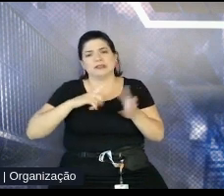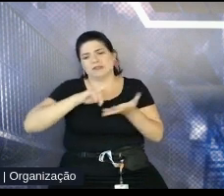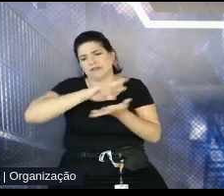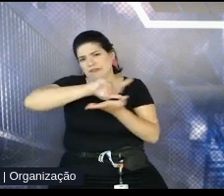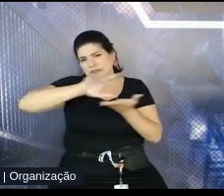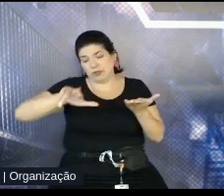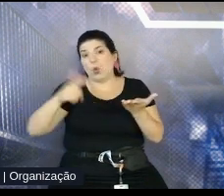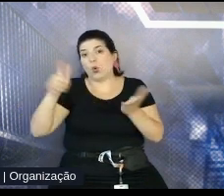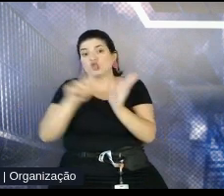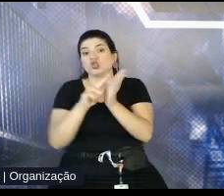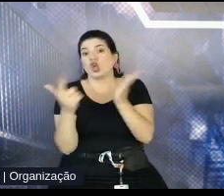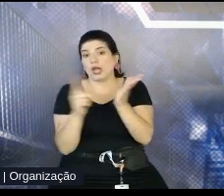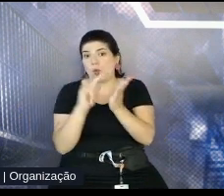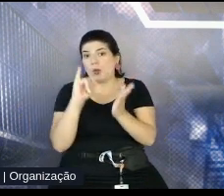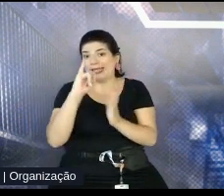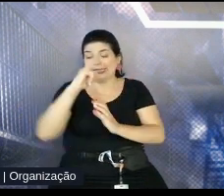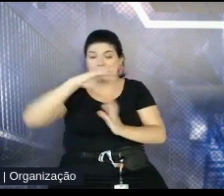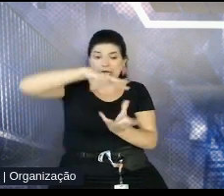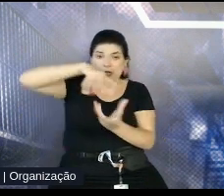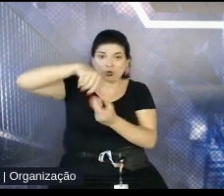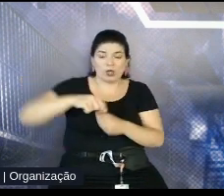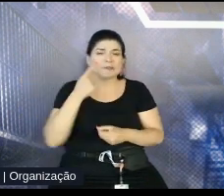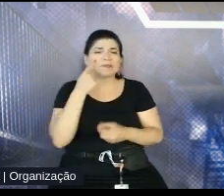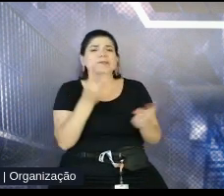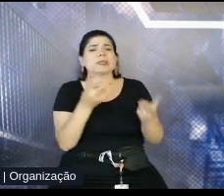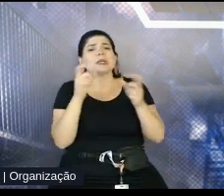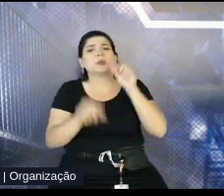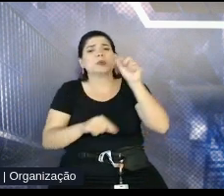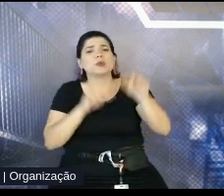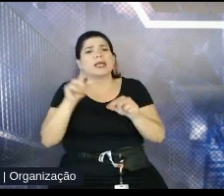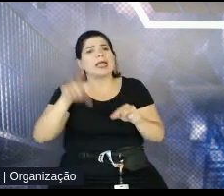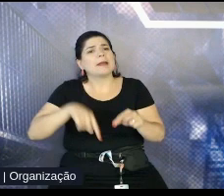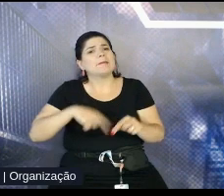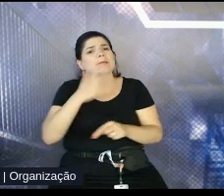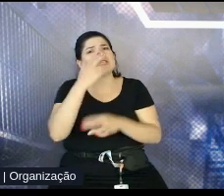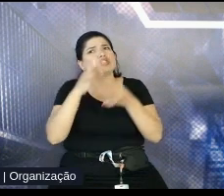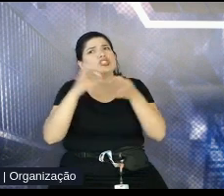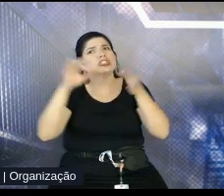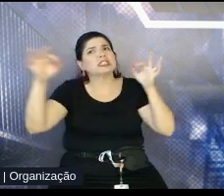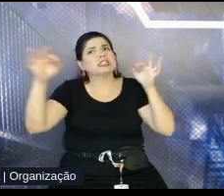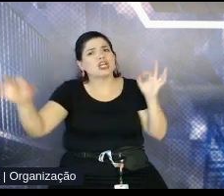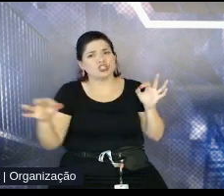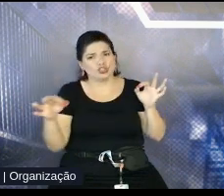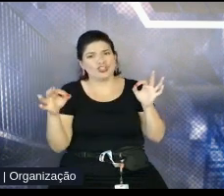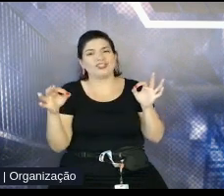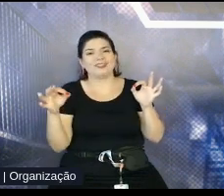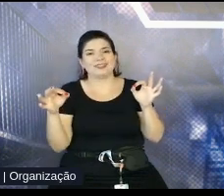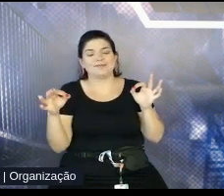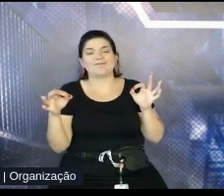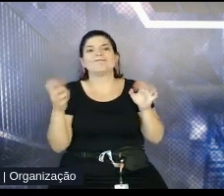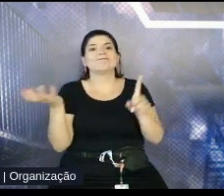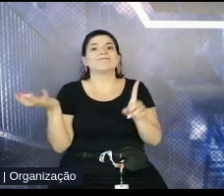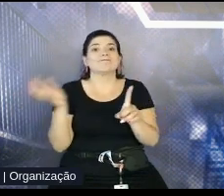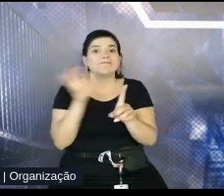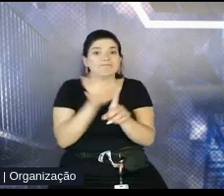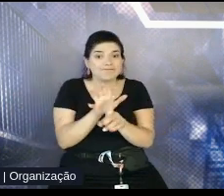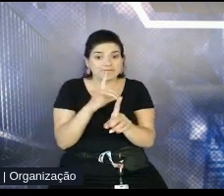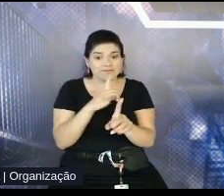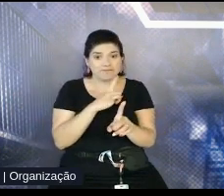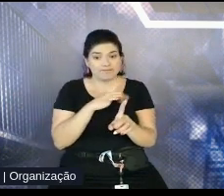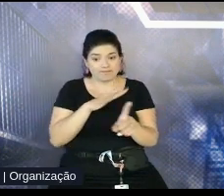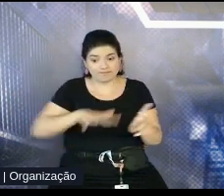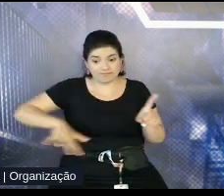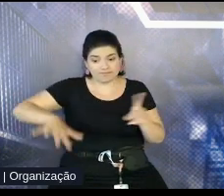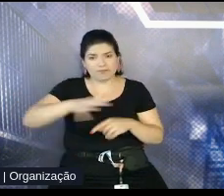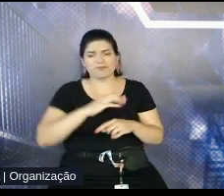internacionais, acaba que a gente percebe que elas se tornam um pouco distante ali de ter esse impacto a nível de mercado. Da gente